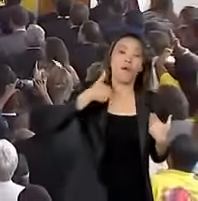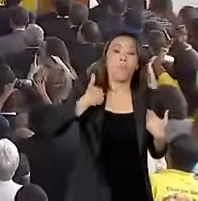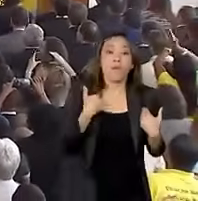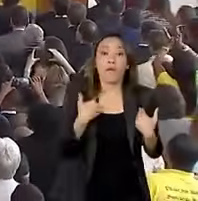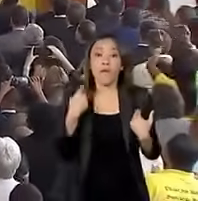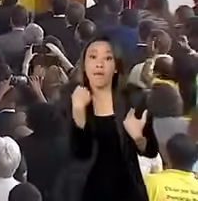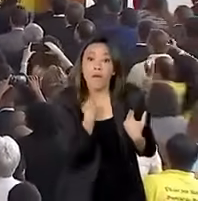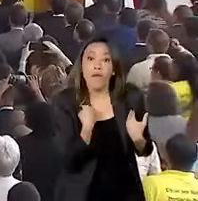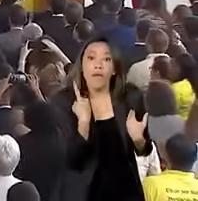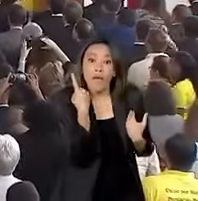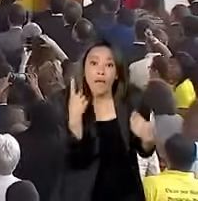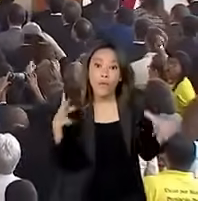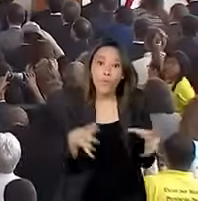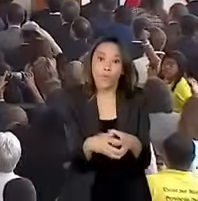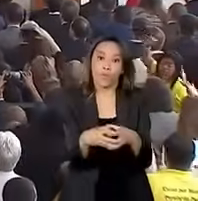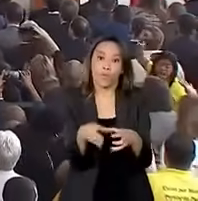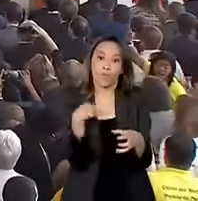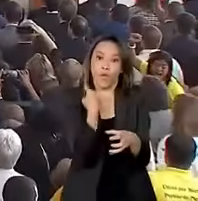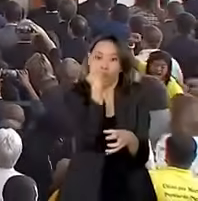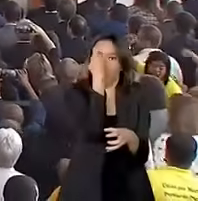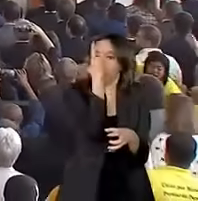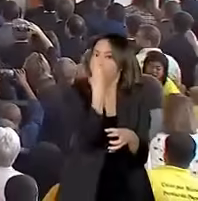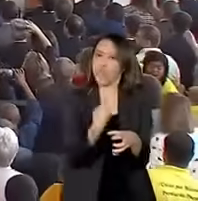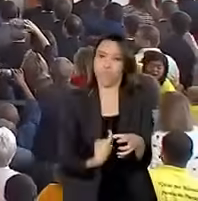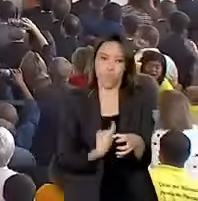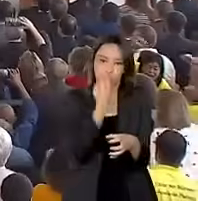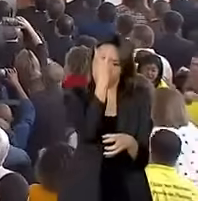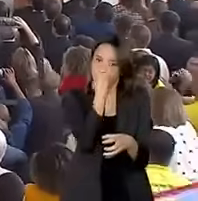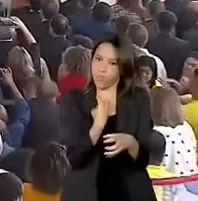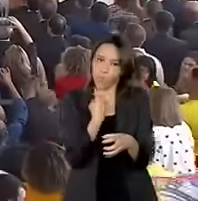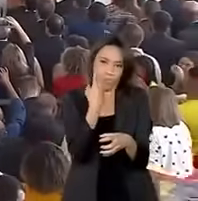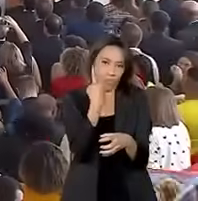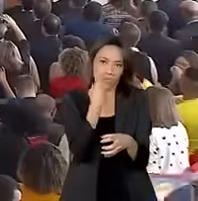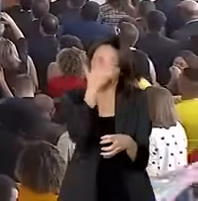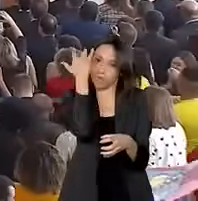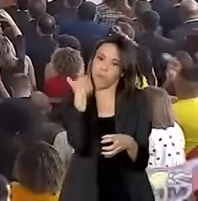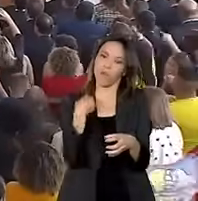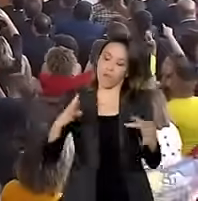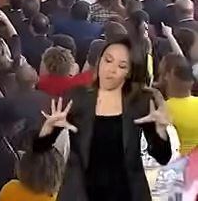uma construção coletiva feita a muitas mãos.